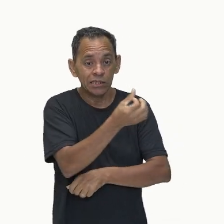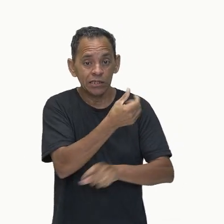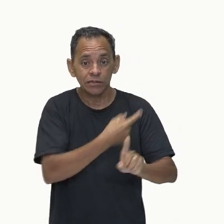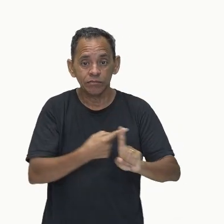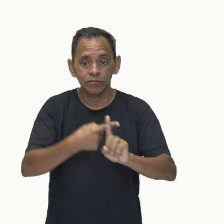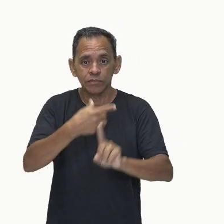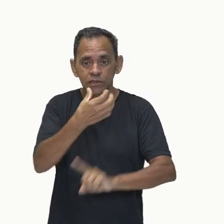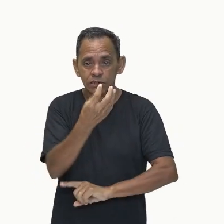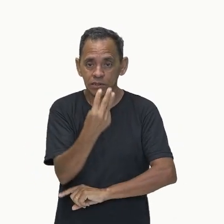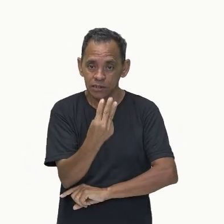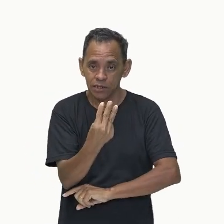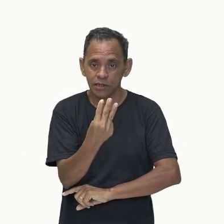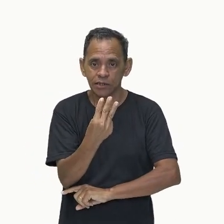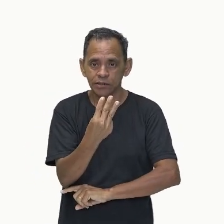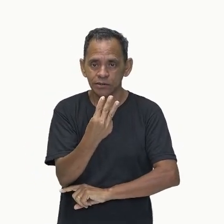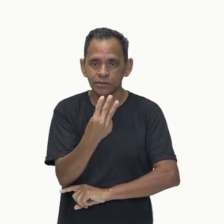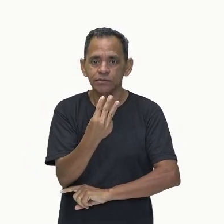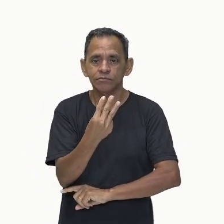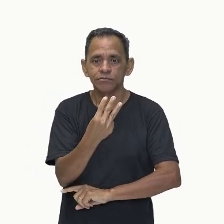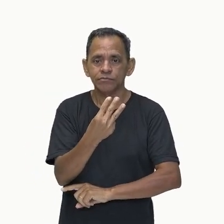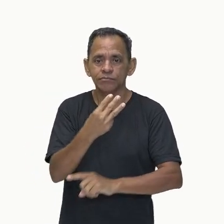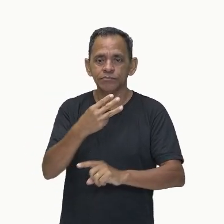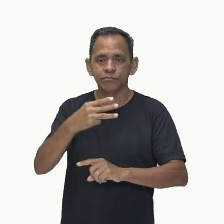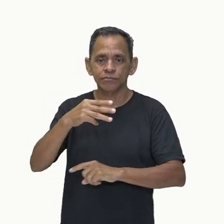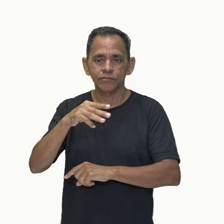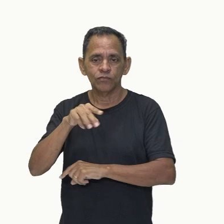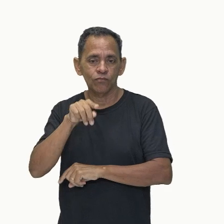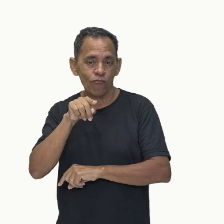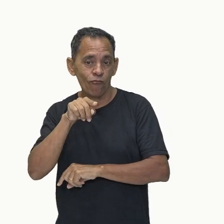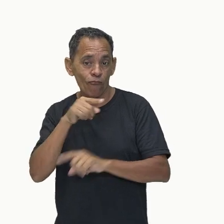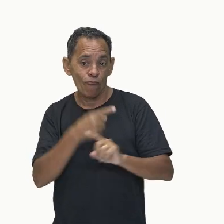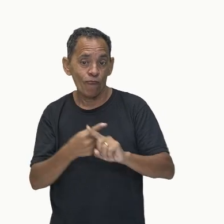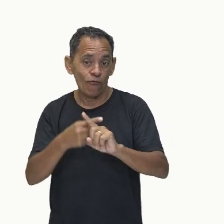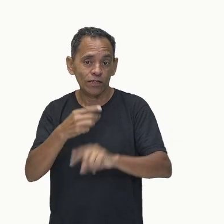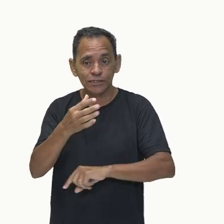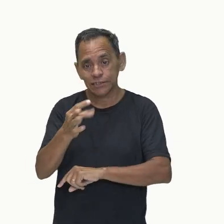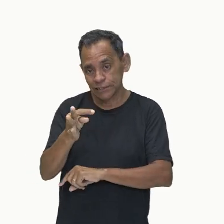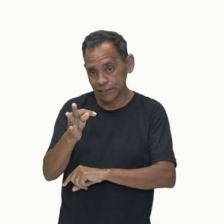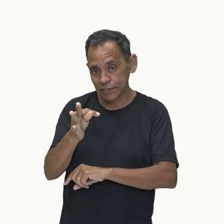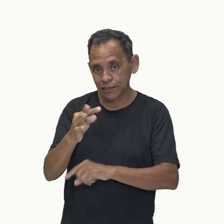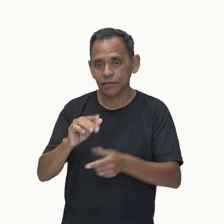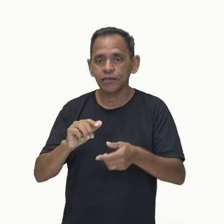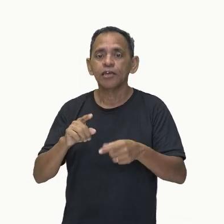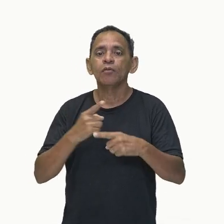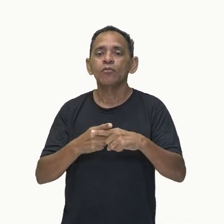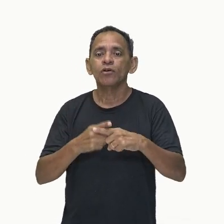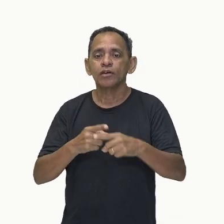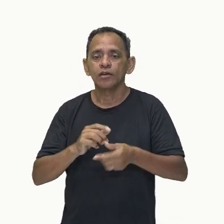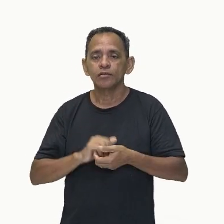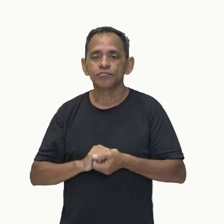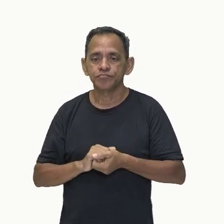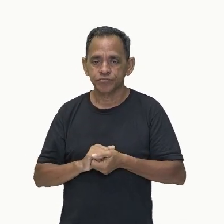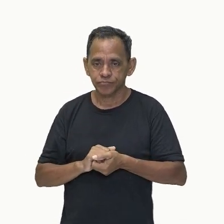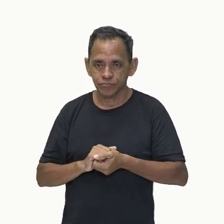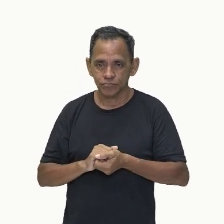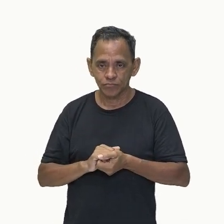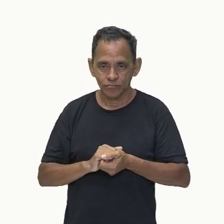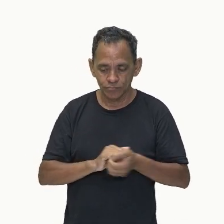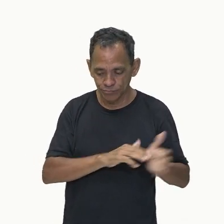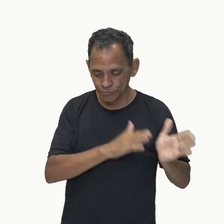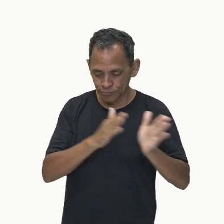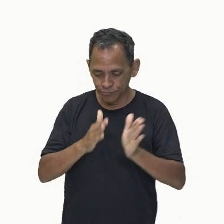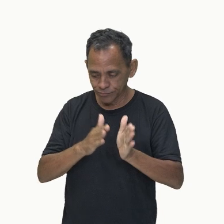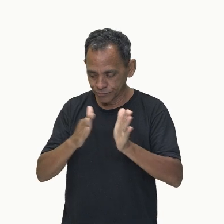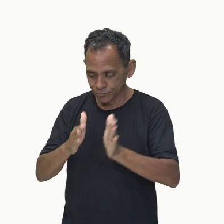por que esse movimento é considerado progressivo, professor? Por que esse movimento aí é considerado progressivo? Porque a